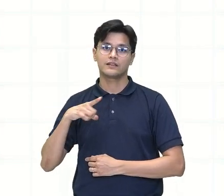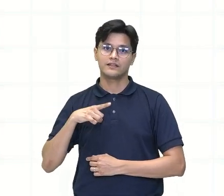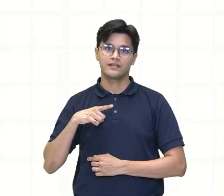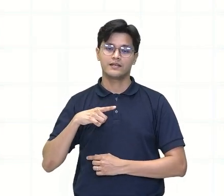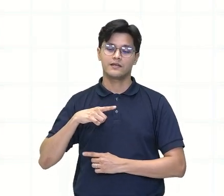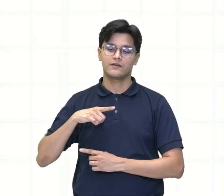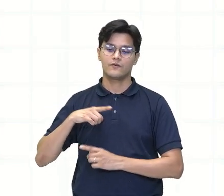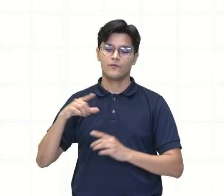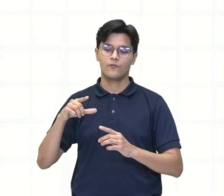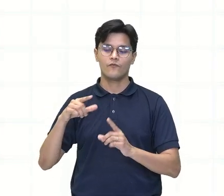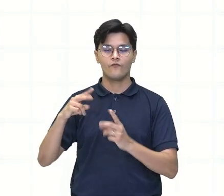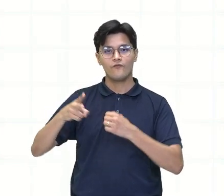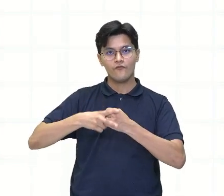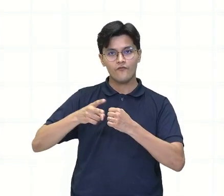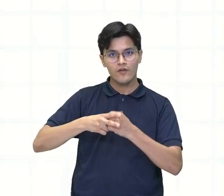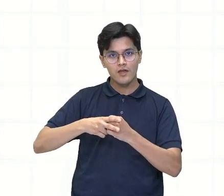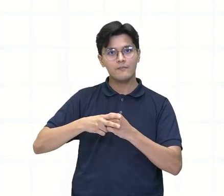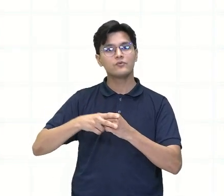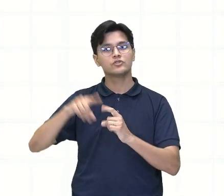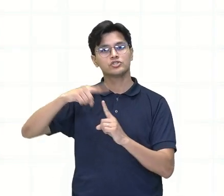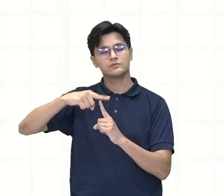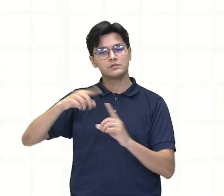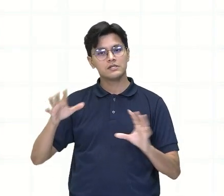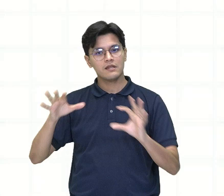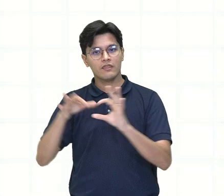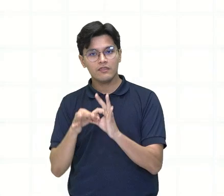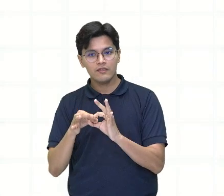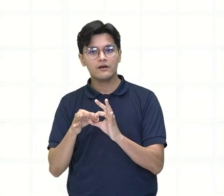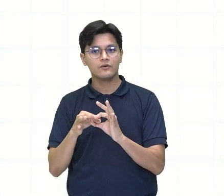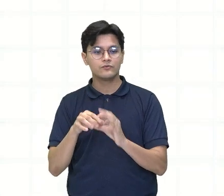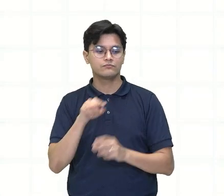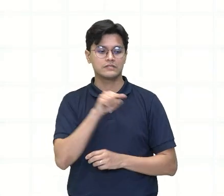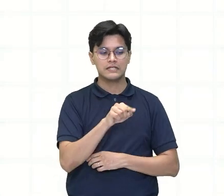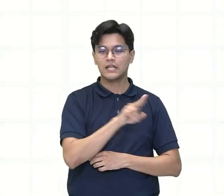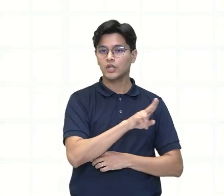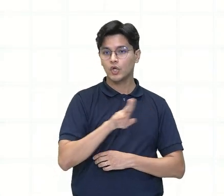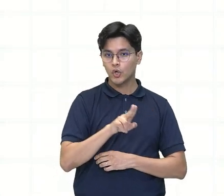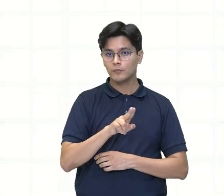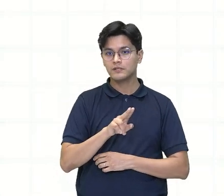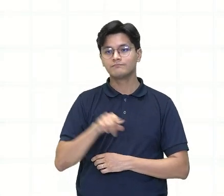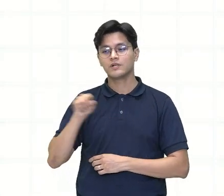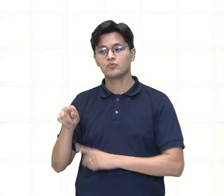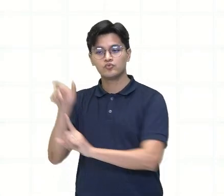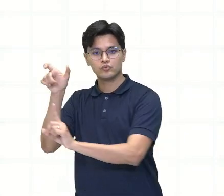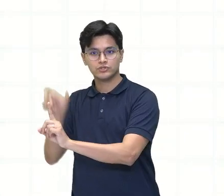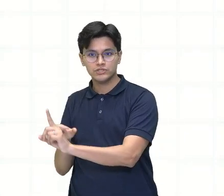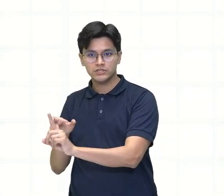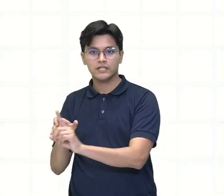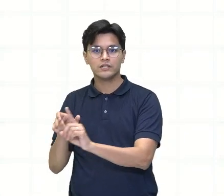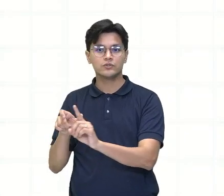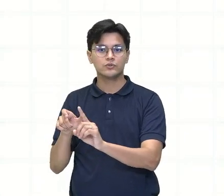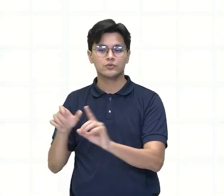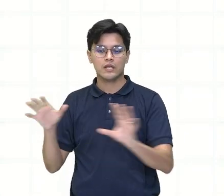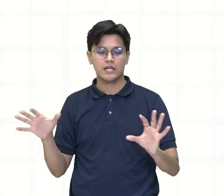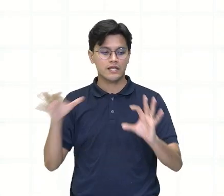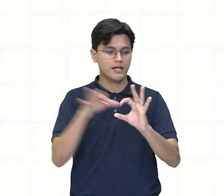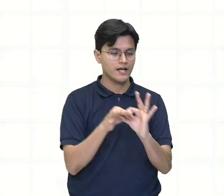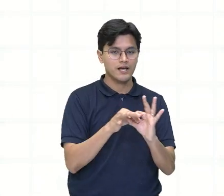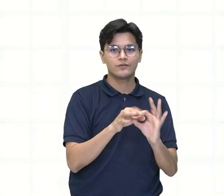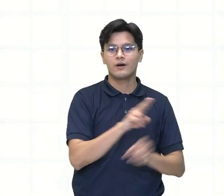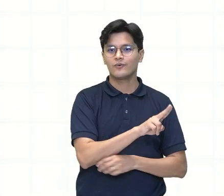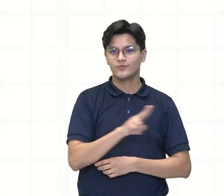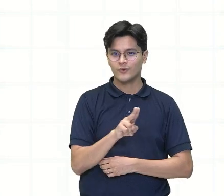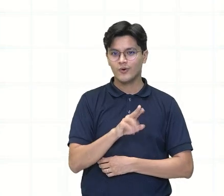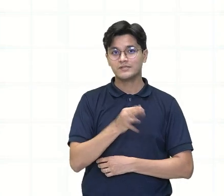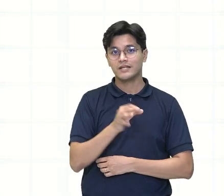verbo de ligação a um nome, a um núcleo do predicado, que aqui nesse caso é um adjetivo, né? É um adjetivo. Logo,